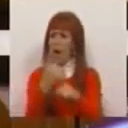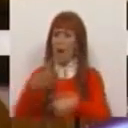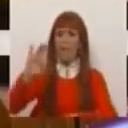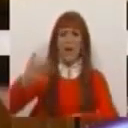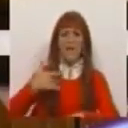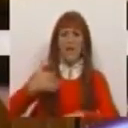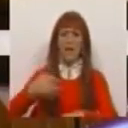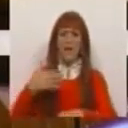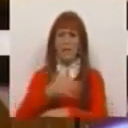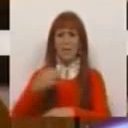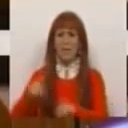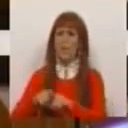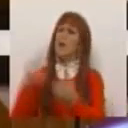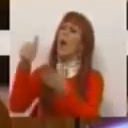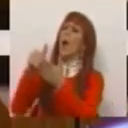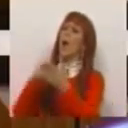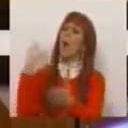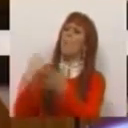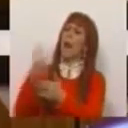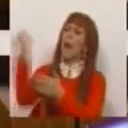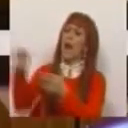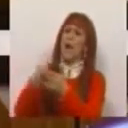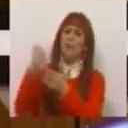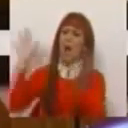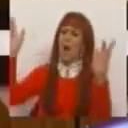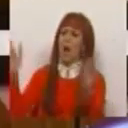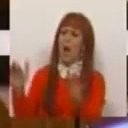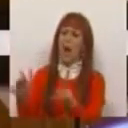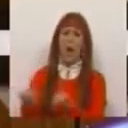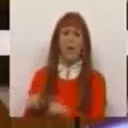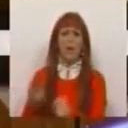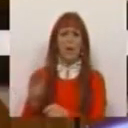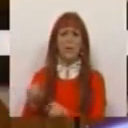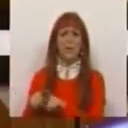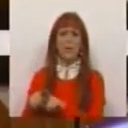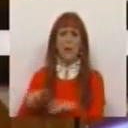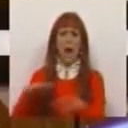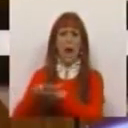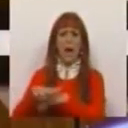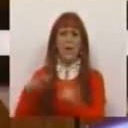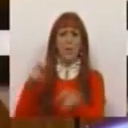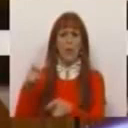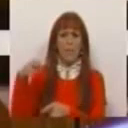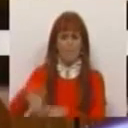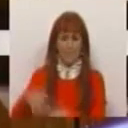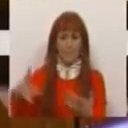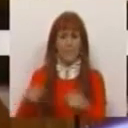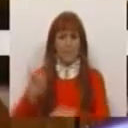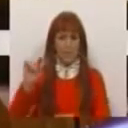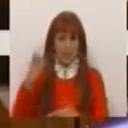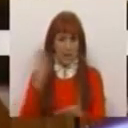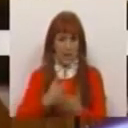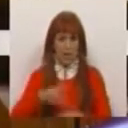PSD e CDS-PP introduziam a propina, reduziam o número de a rede do EPE. E desde